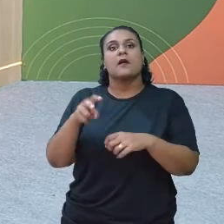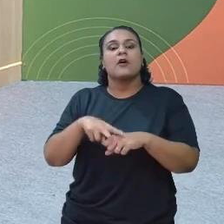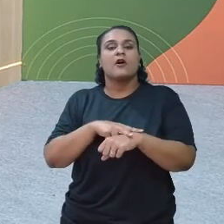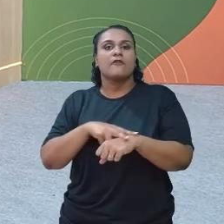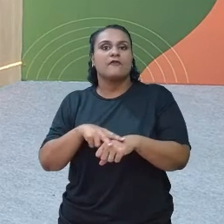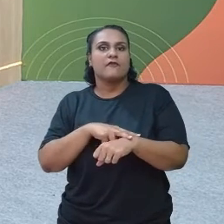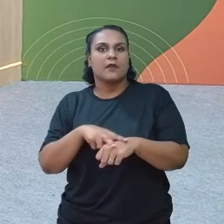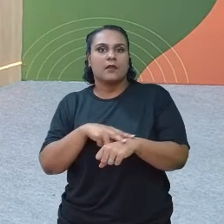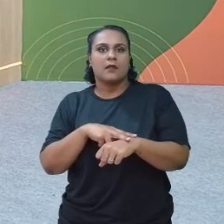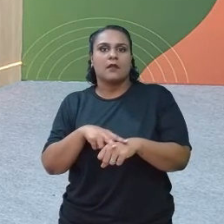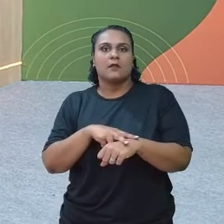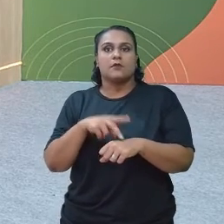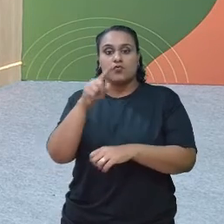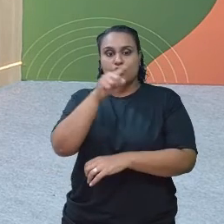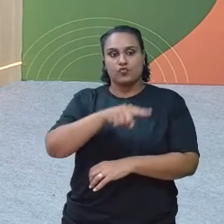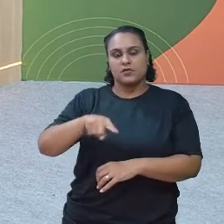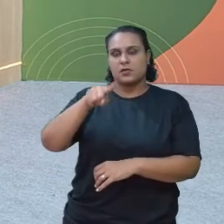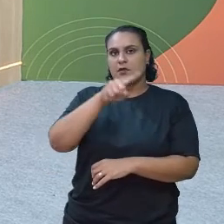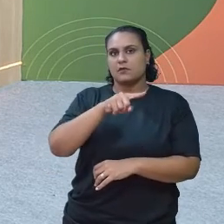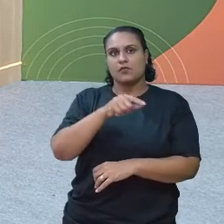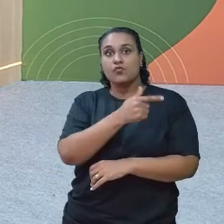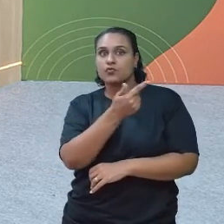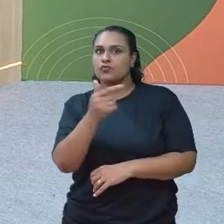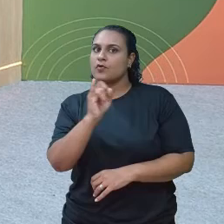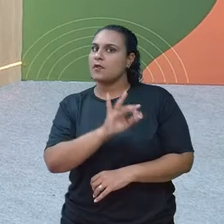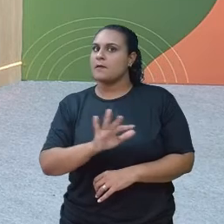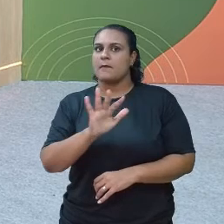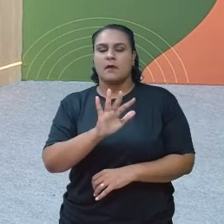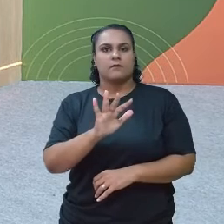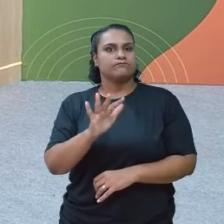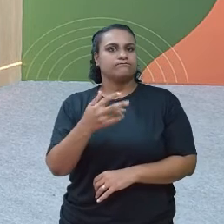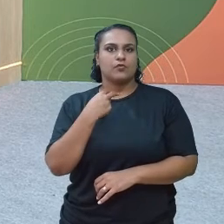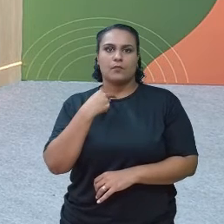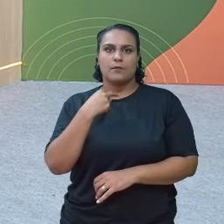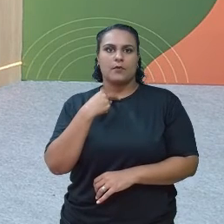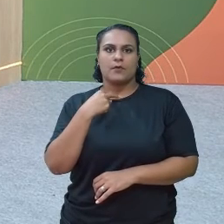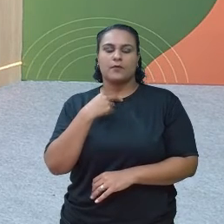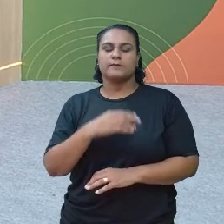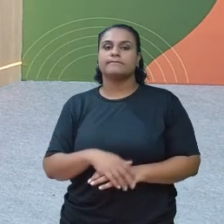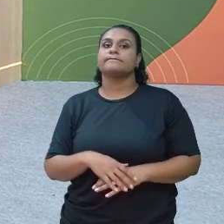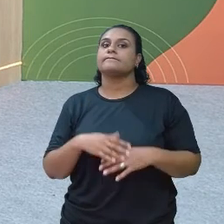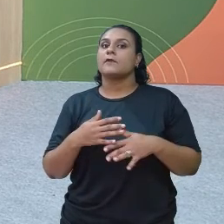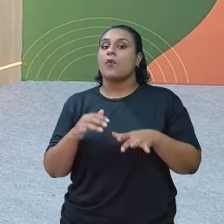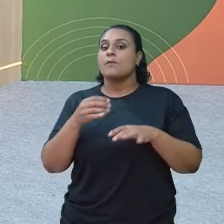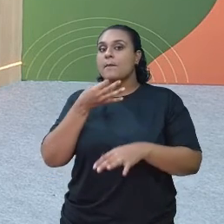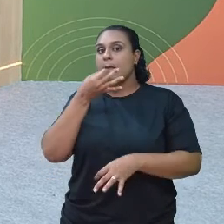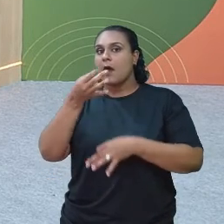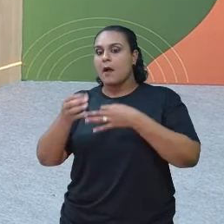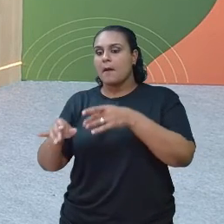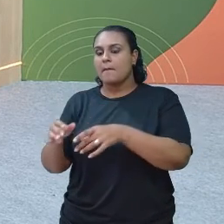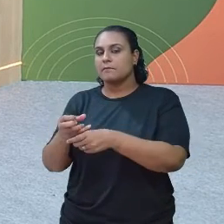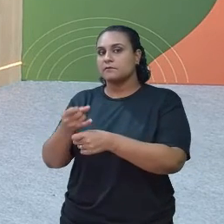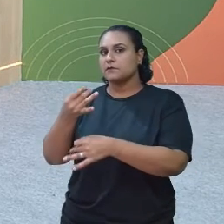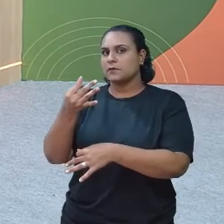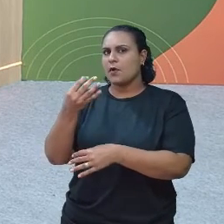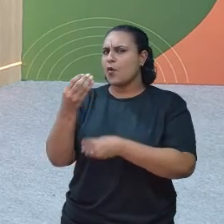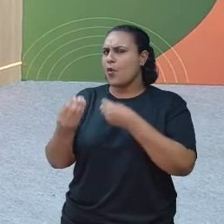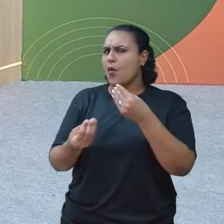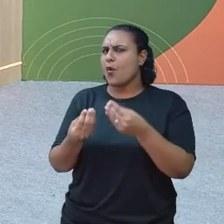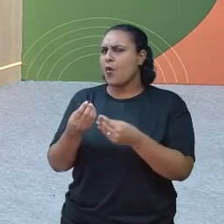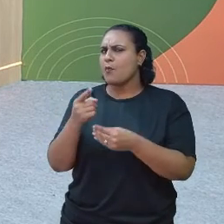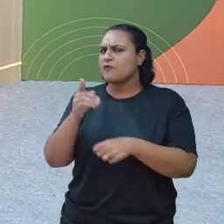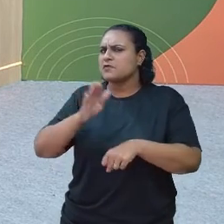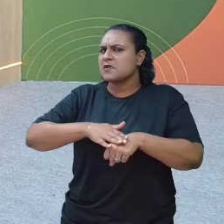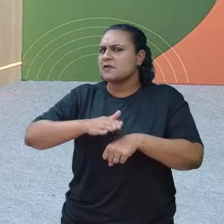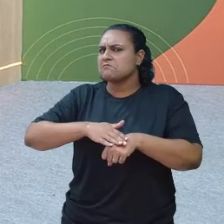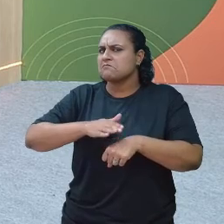eu não posso pintar as demais regiões, tá certo? Então, escreve para a gente aí como é que você faria, tá